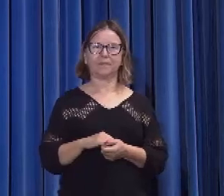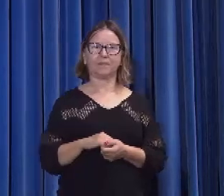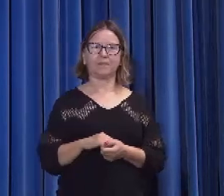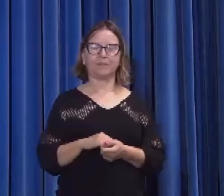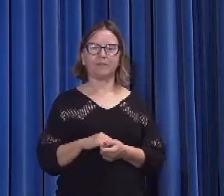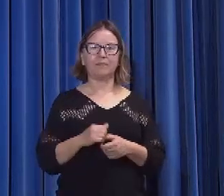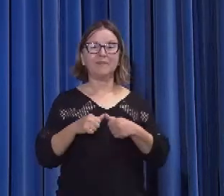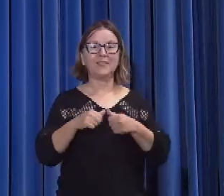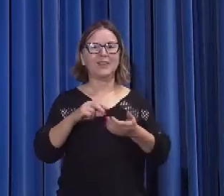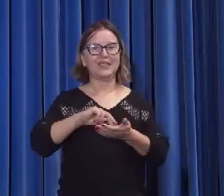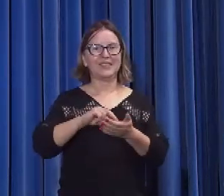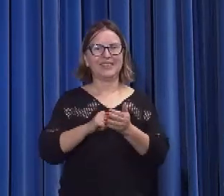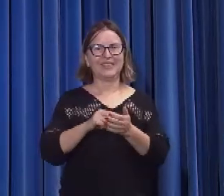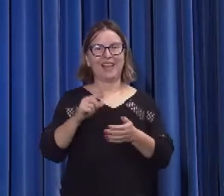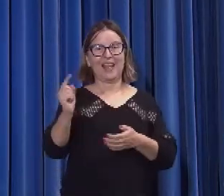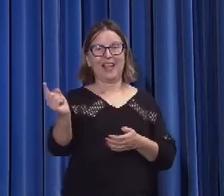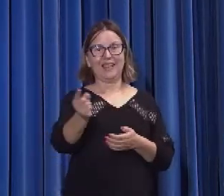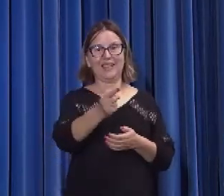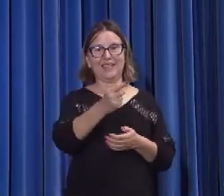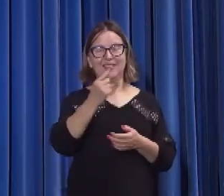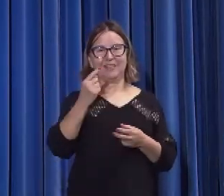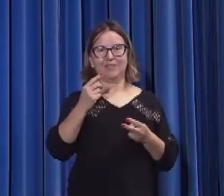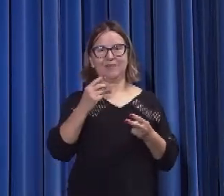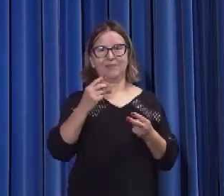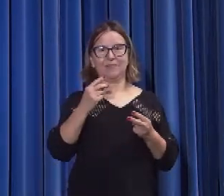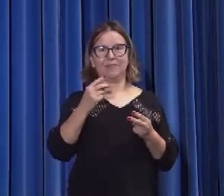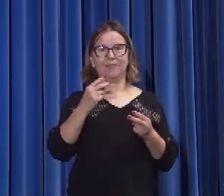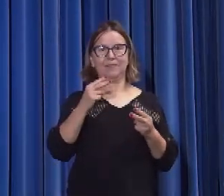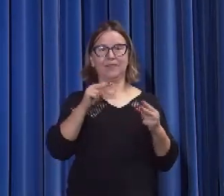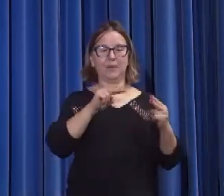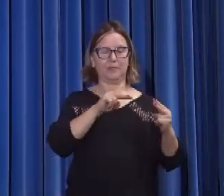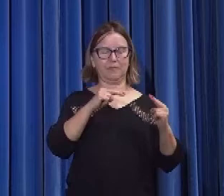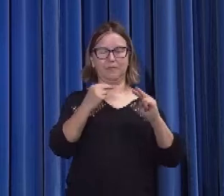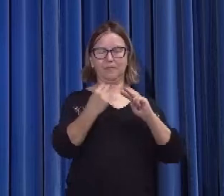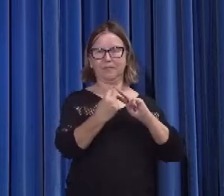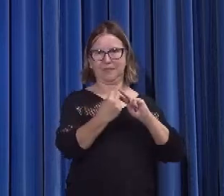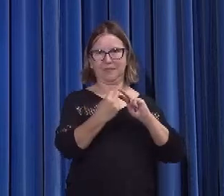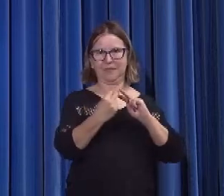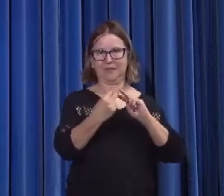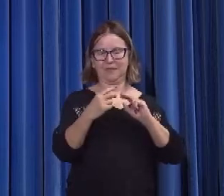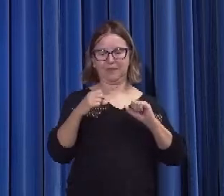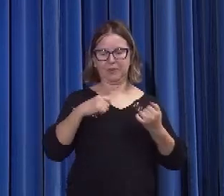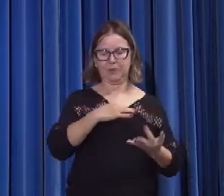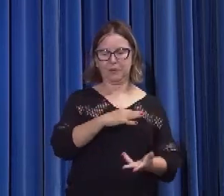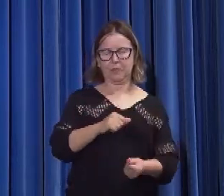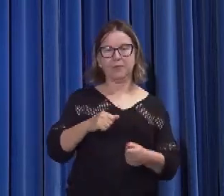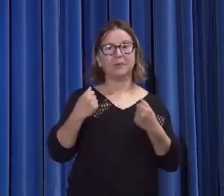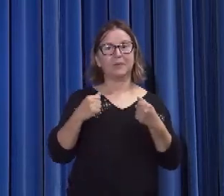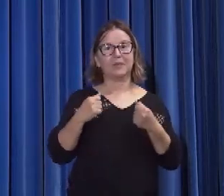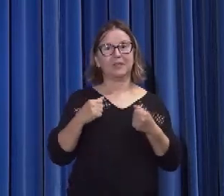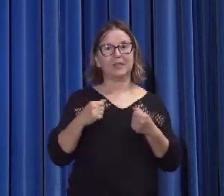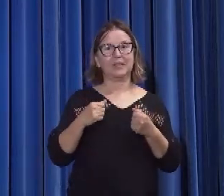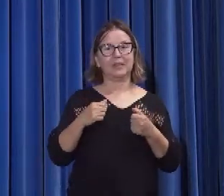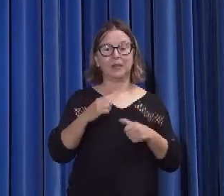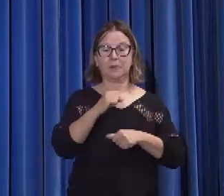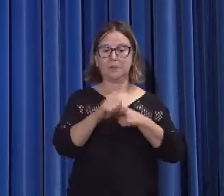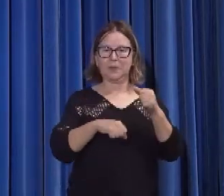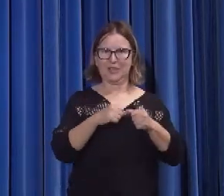Isso significa que a nossa perspectiva de mundo precisa mudar e ser uma perspectiva